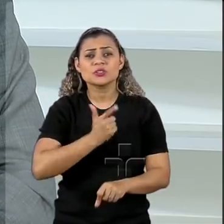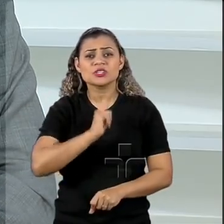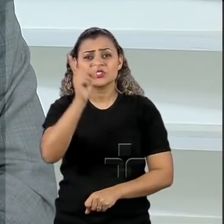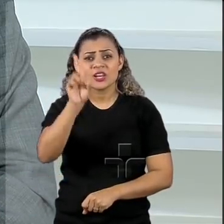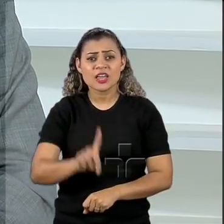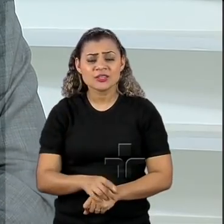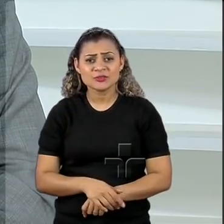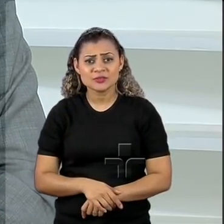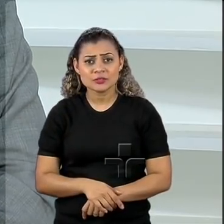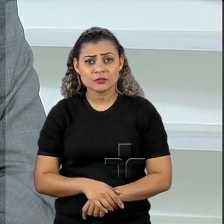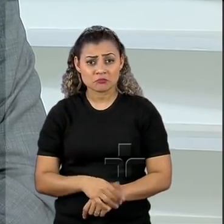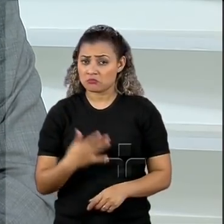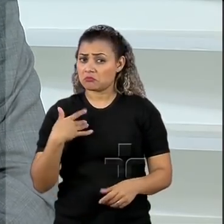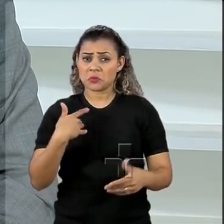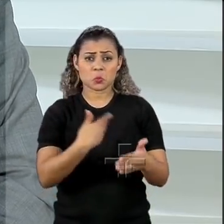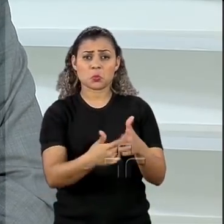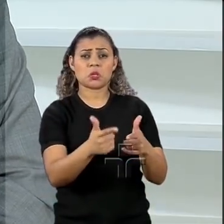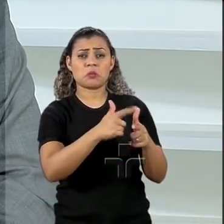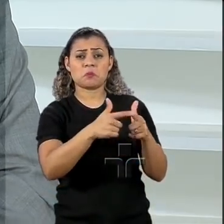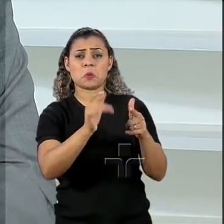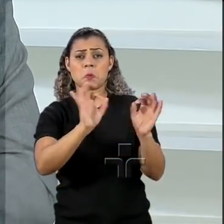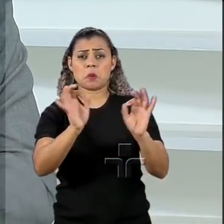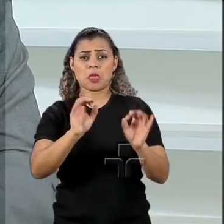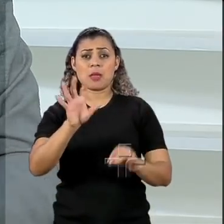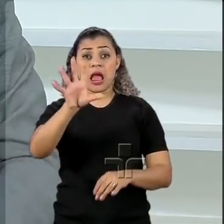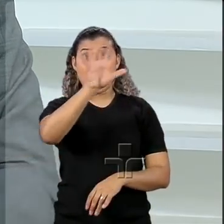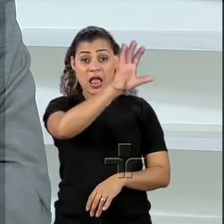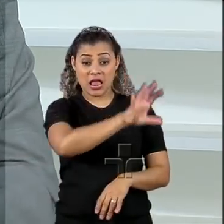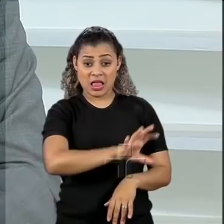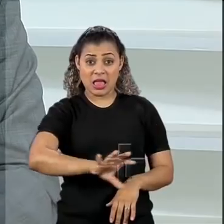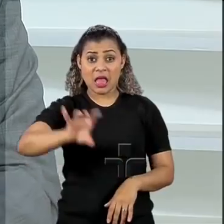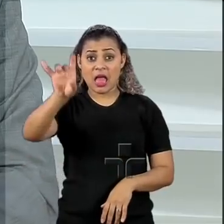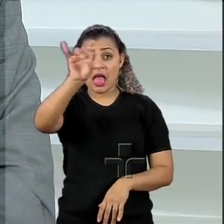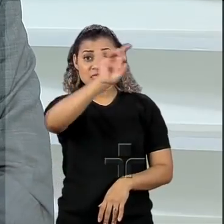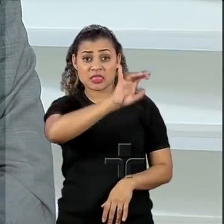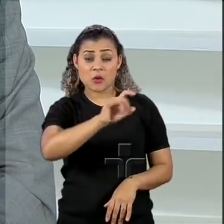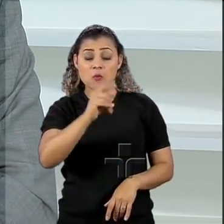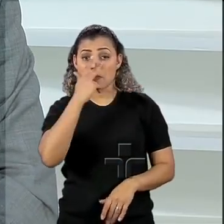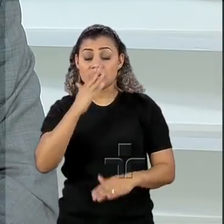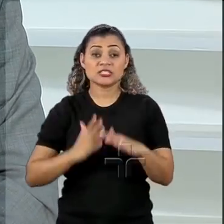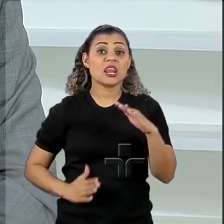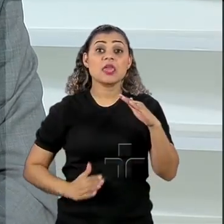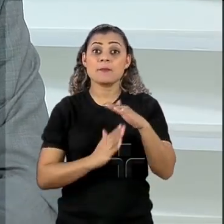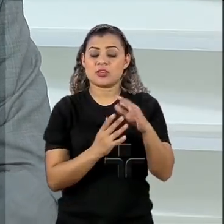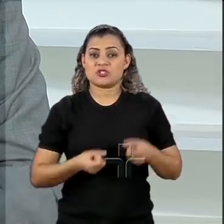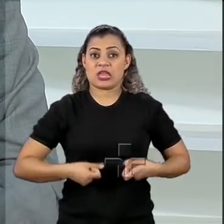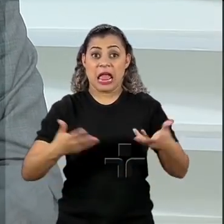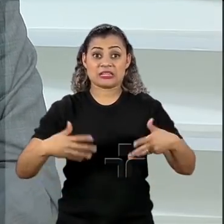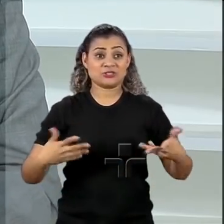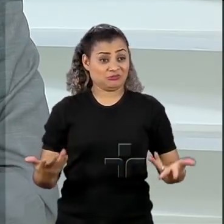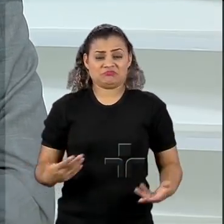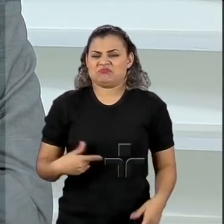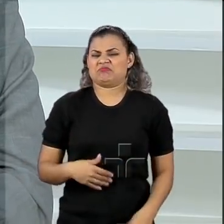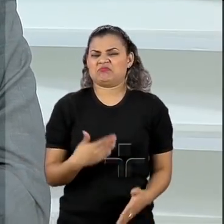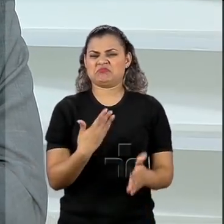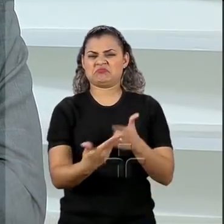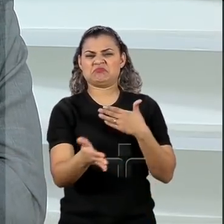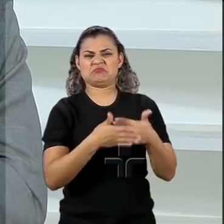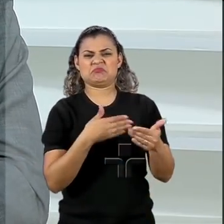sem a menor preocupação do impacto orçamentário em cada estado, porque ultrapassou os limites da União, em cada estado, e sem